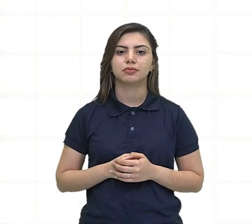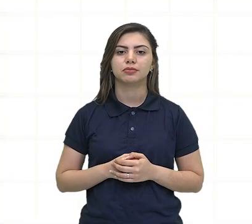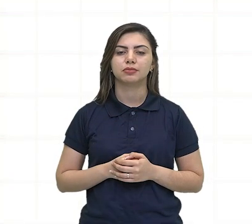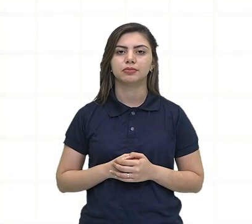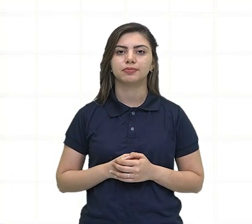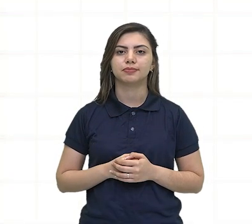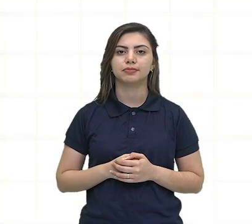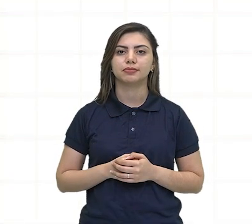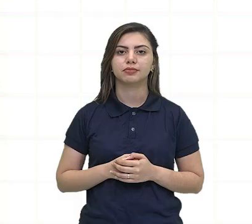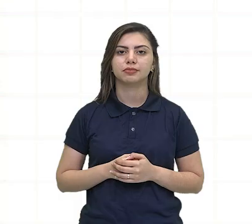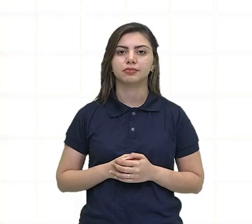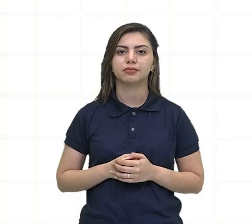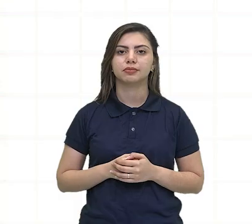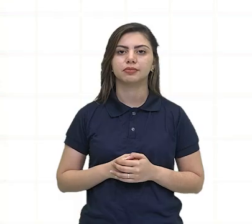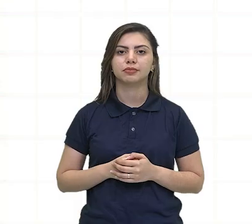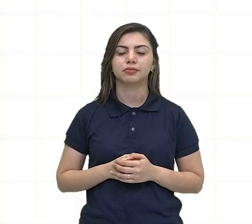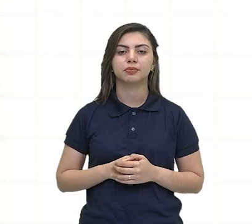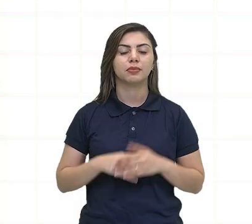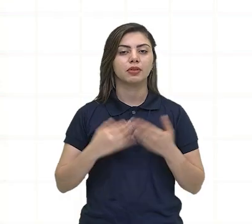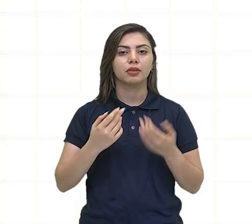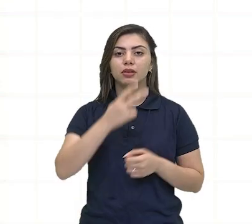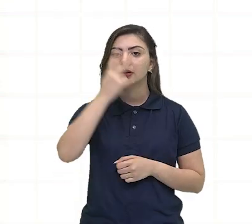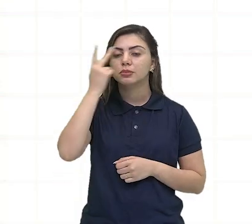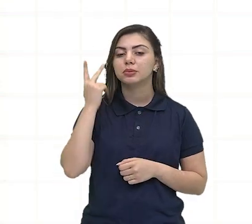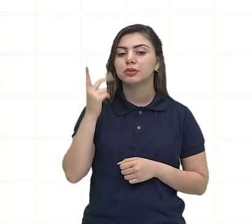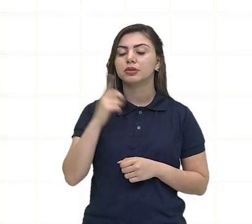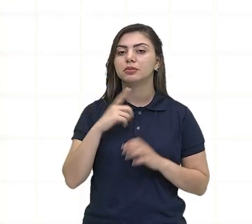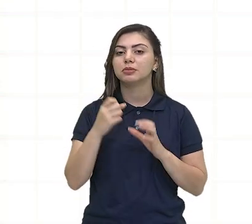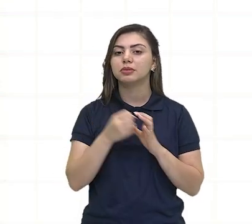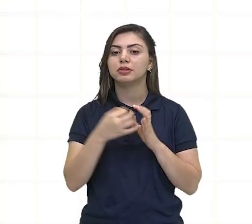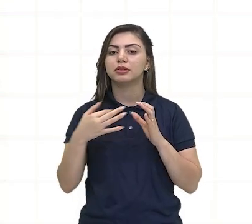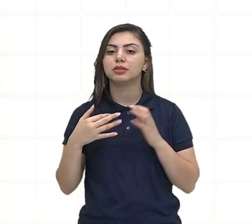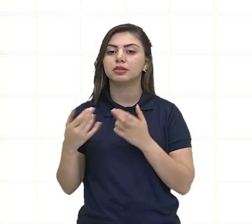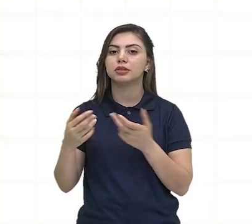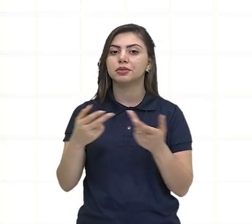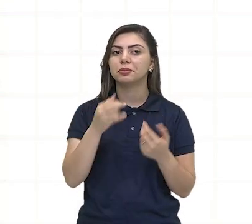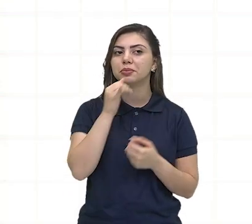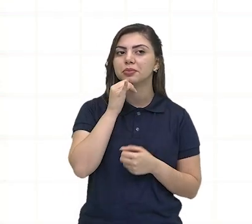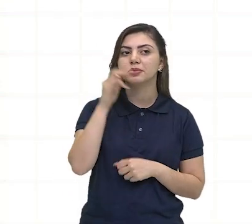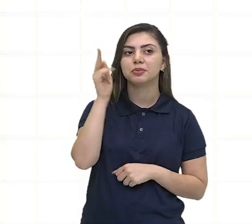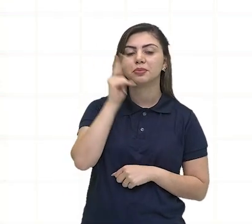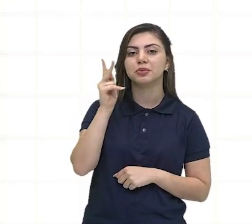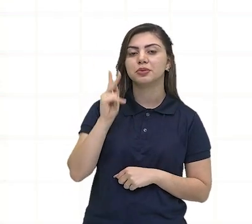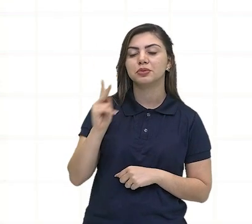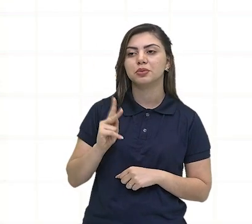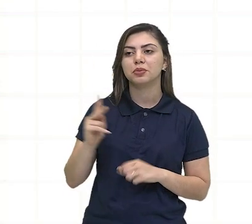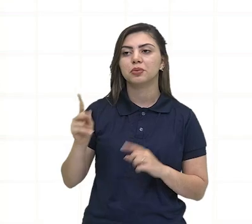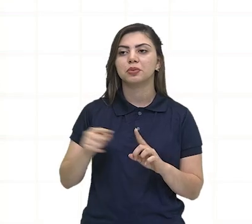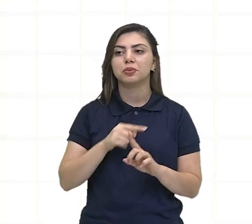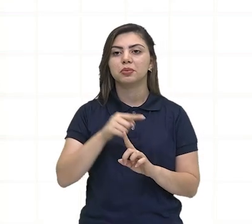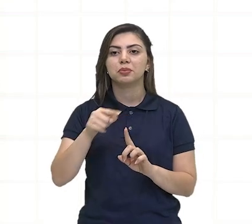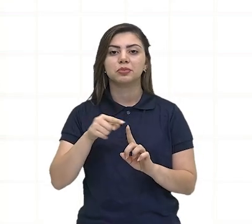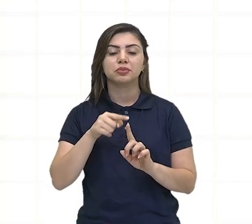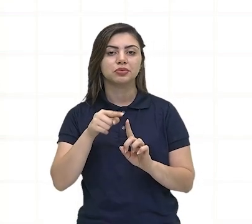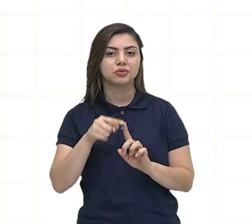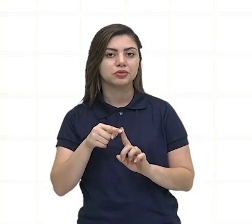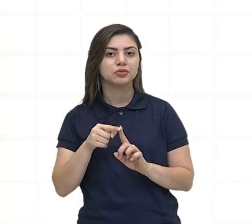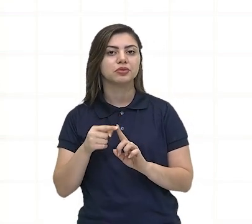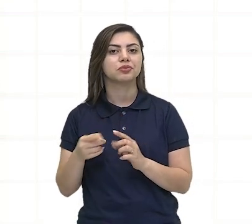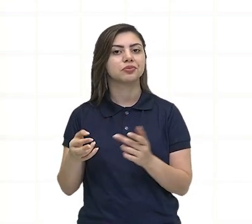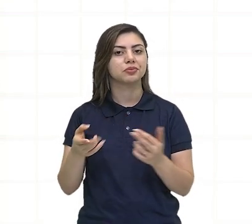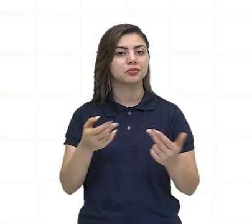as pessoas elas compartilham algo em comum, uma história em comum, um objetivo,